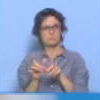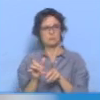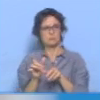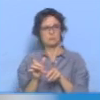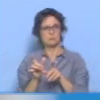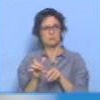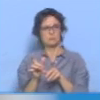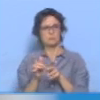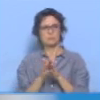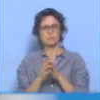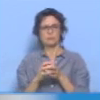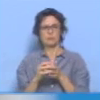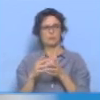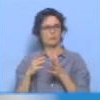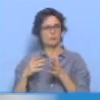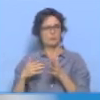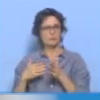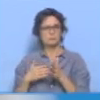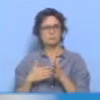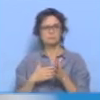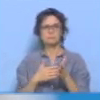dele e, ao vê-lo, encheu-se de compaixão.